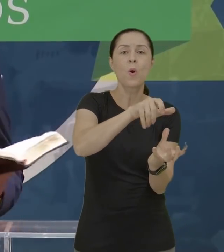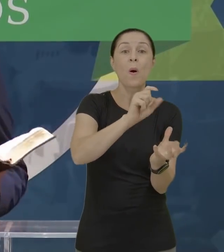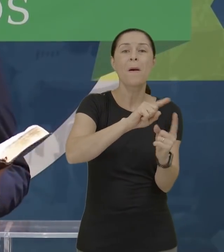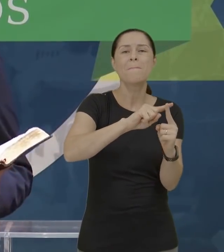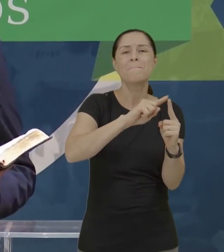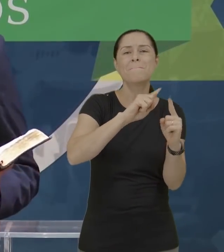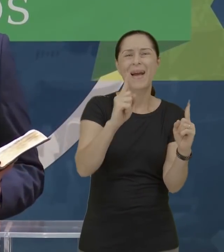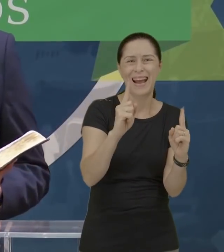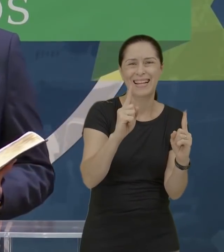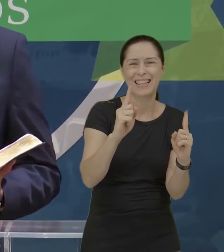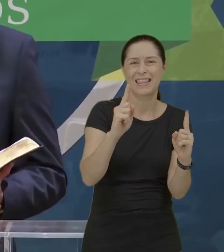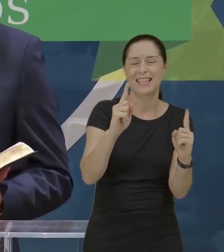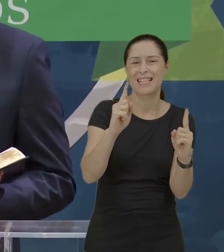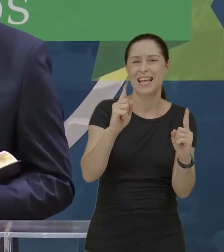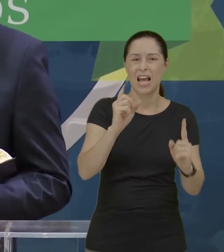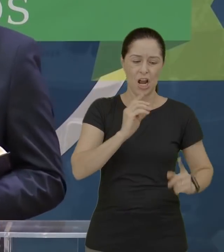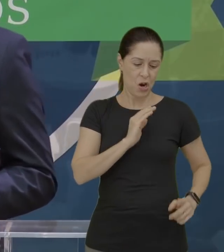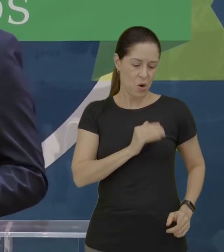igreja invisível?